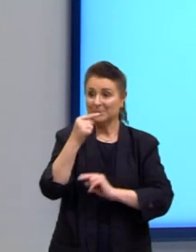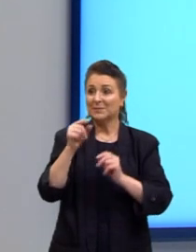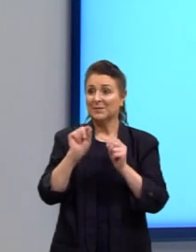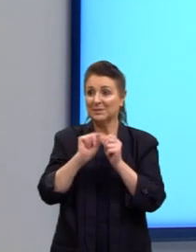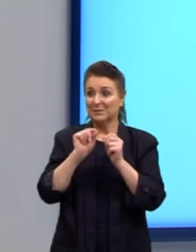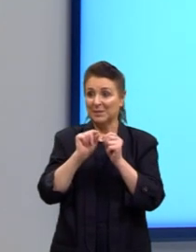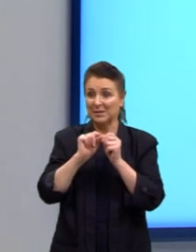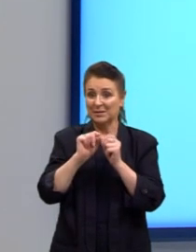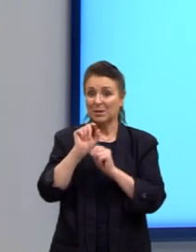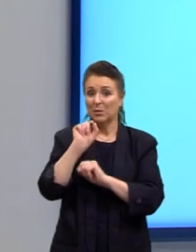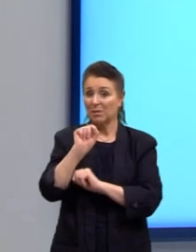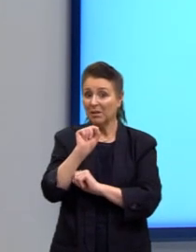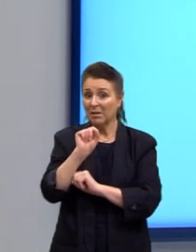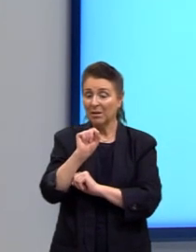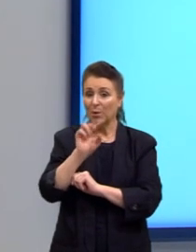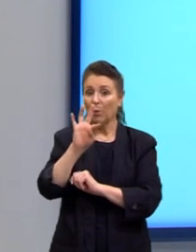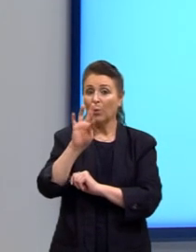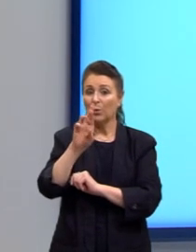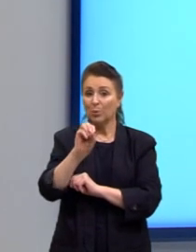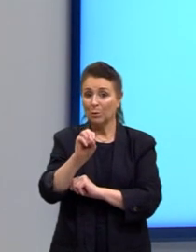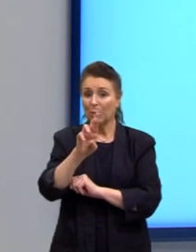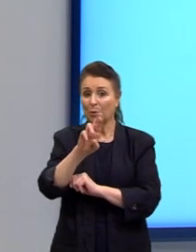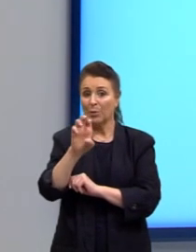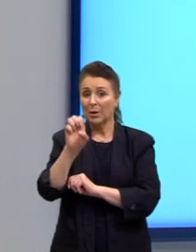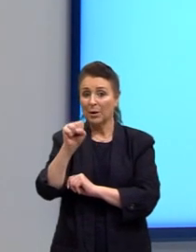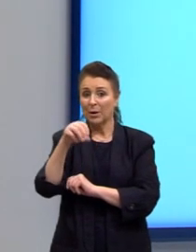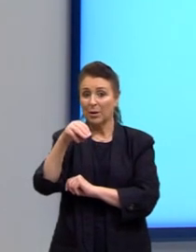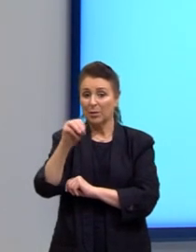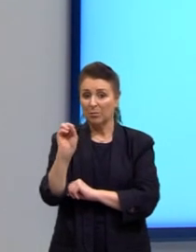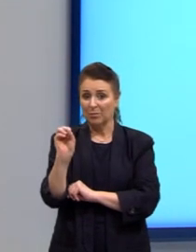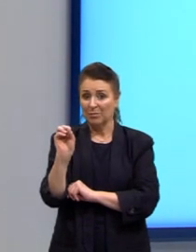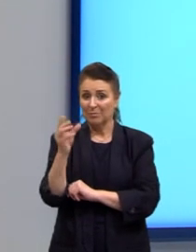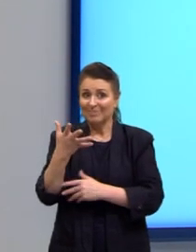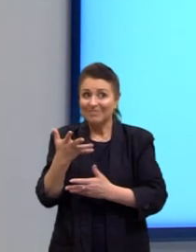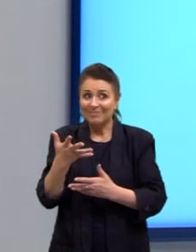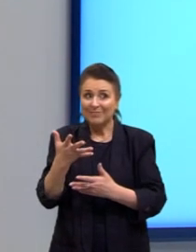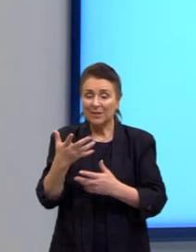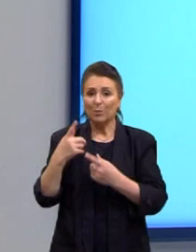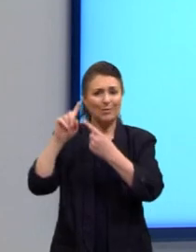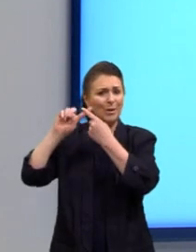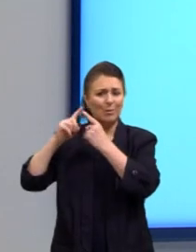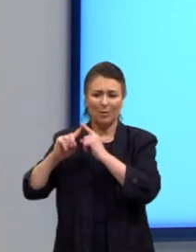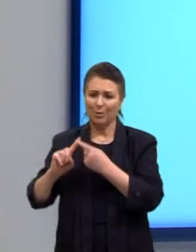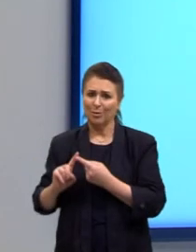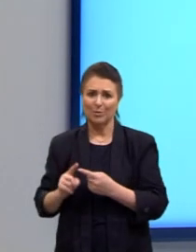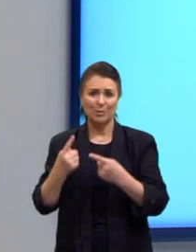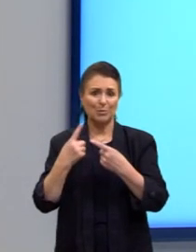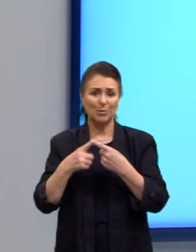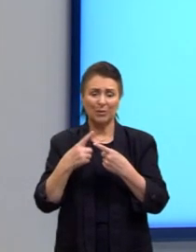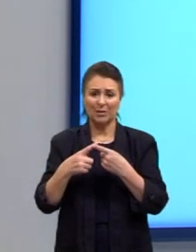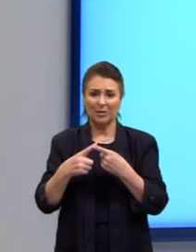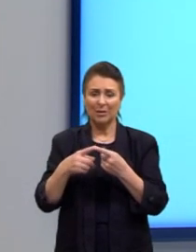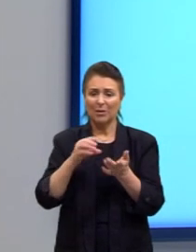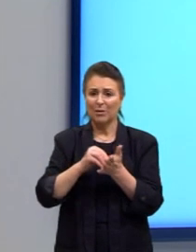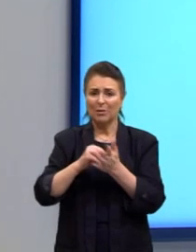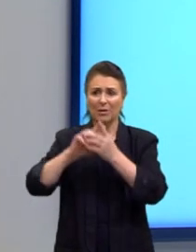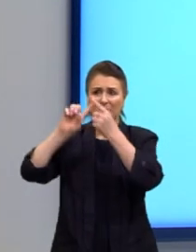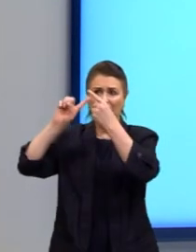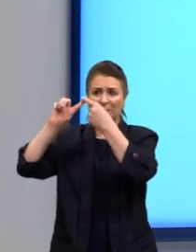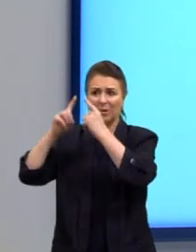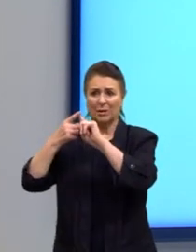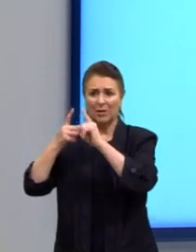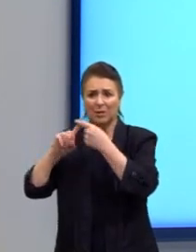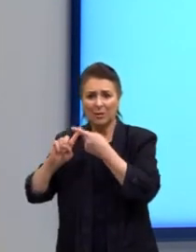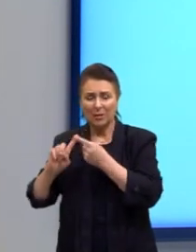Como assim professor não tem uma lógica né Por que que não tem lógica gente porque la boca